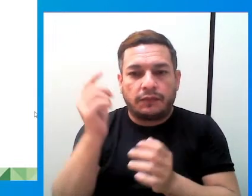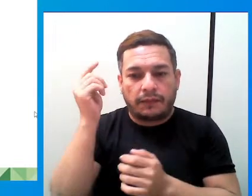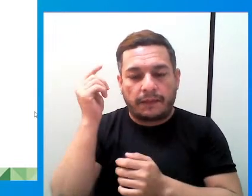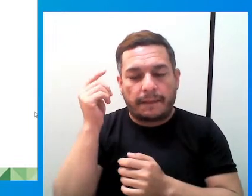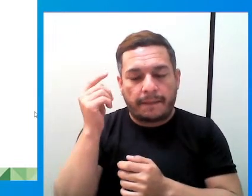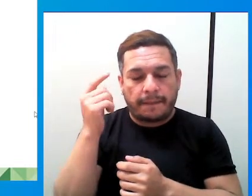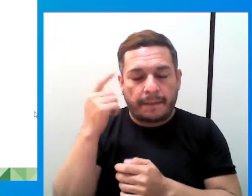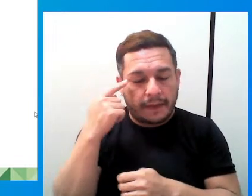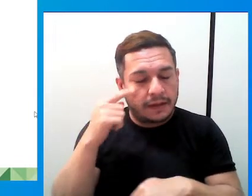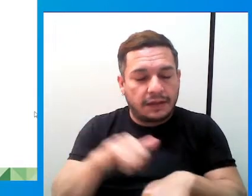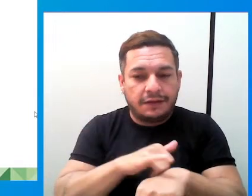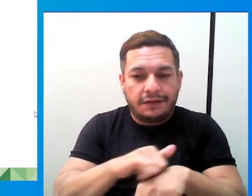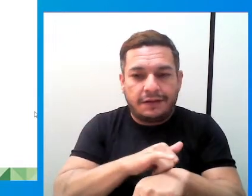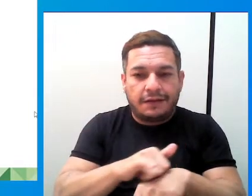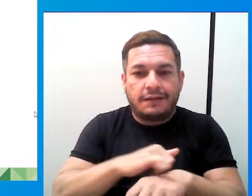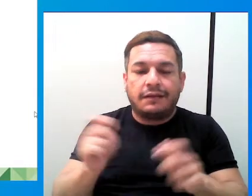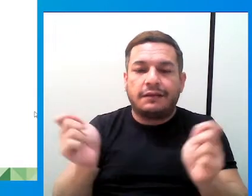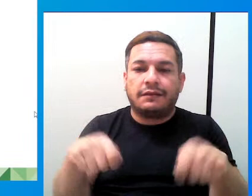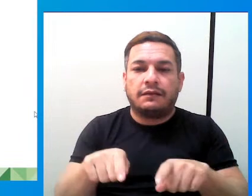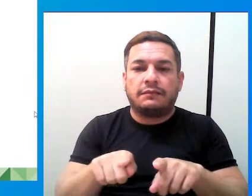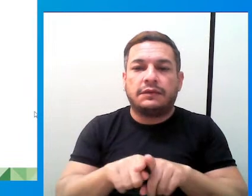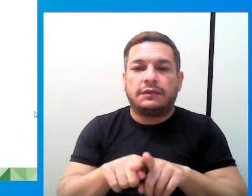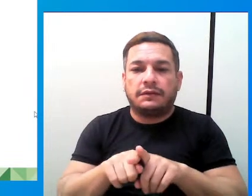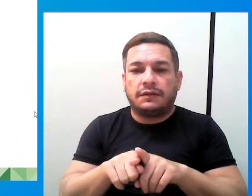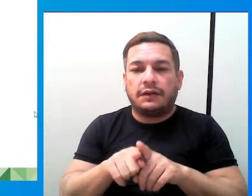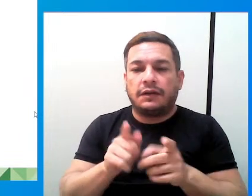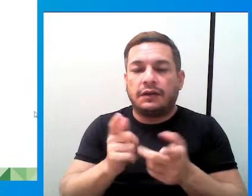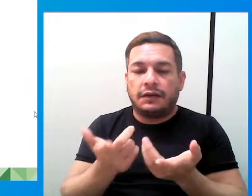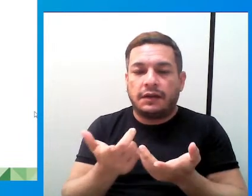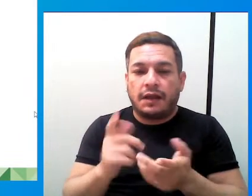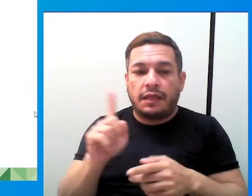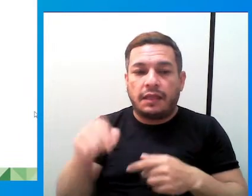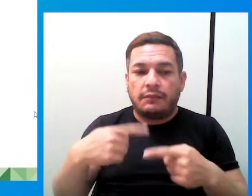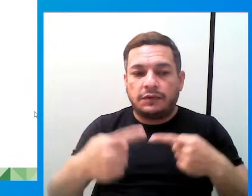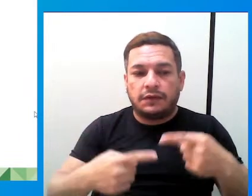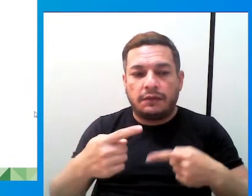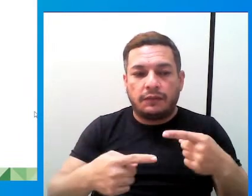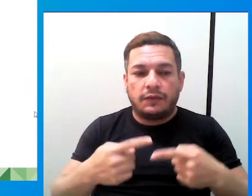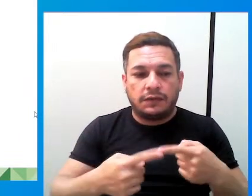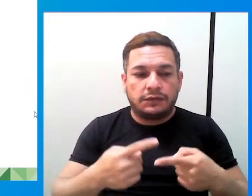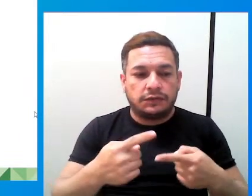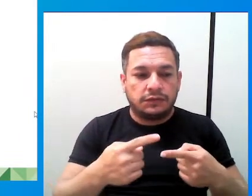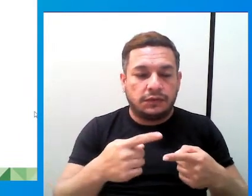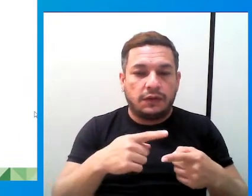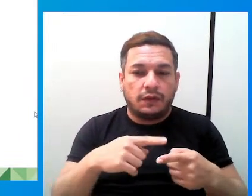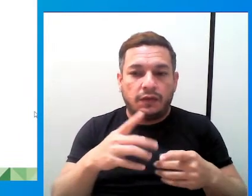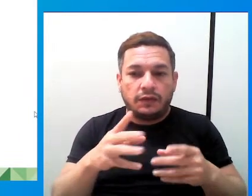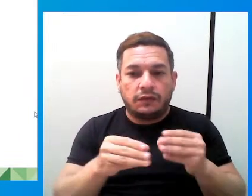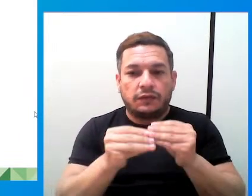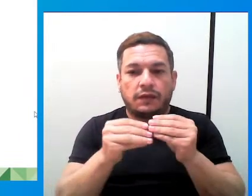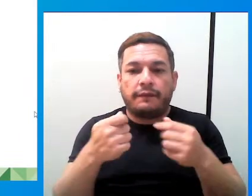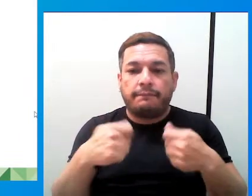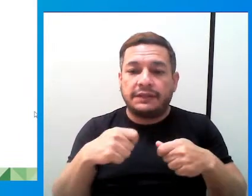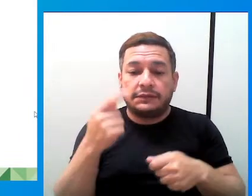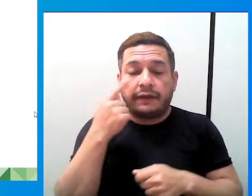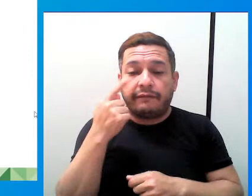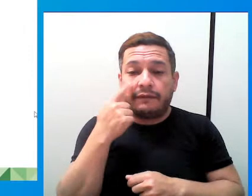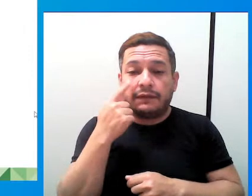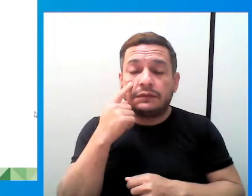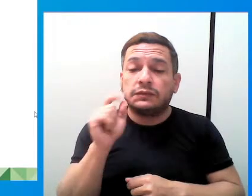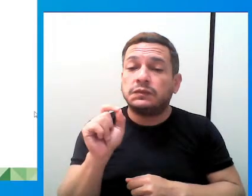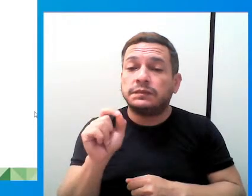em estratégias possíveis para a instituição. Depois que a política ela é aprovada, você precisa buscar